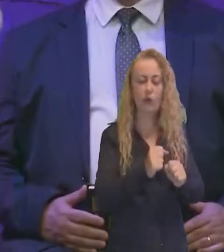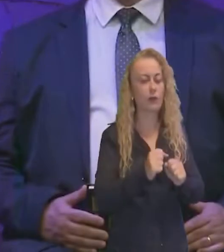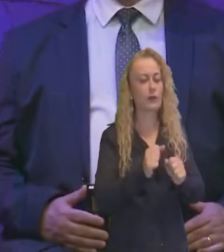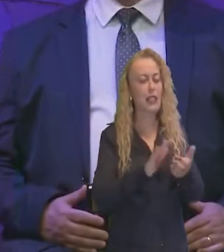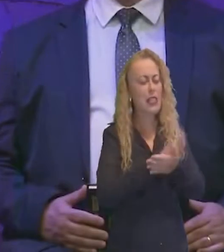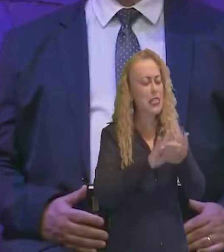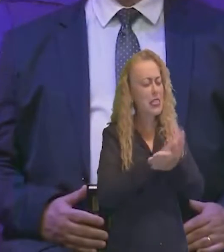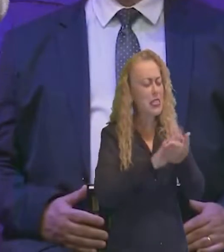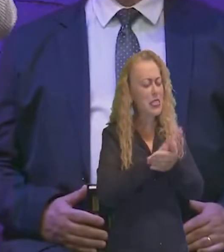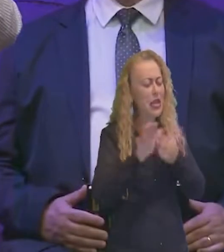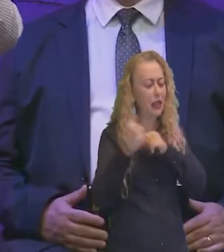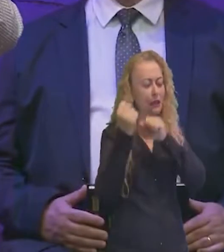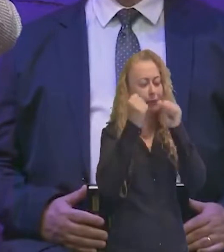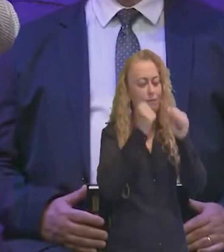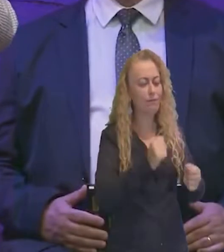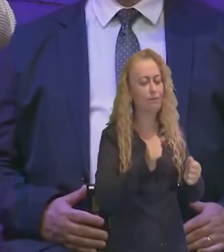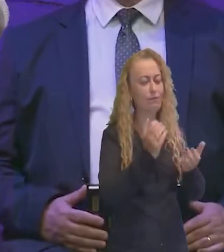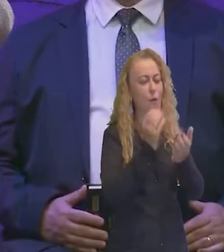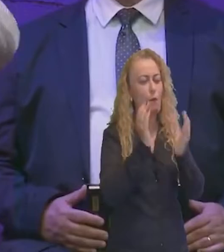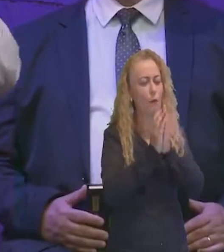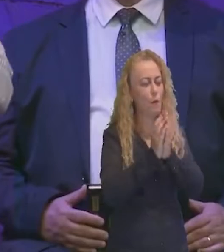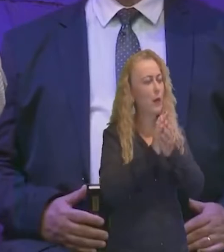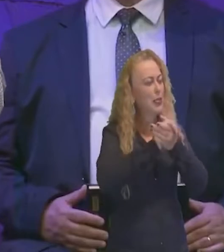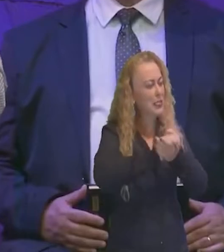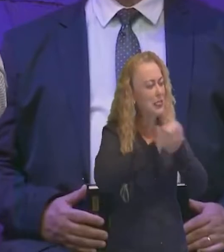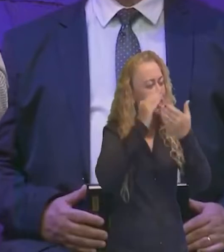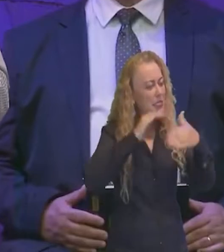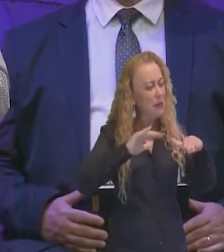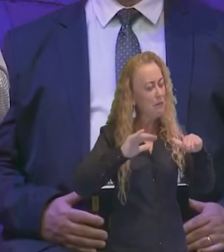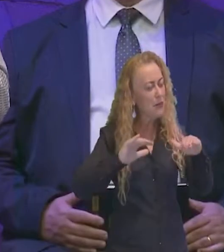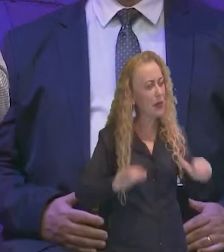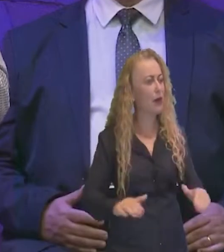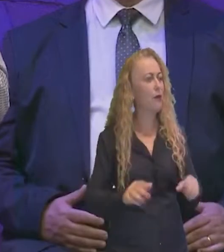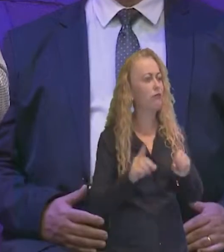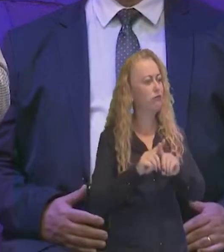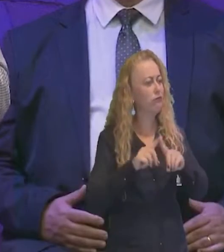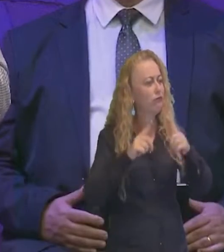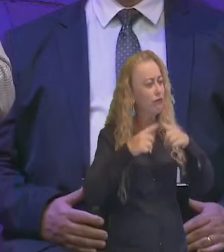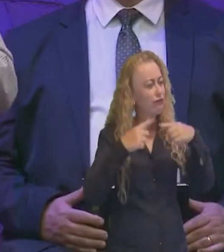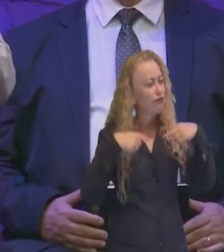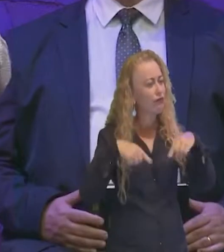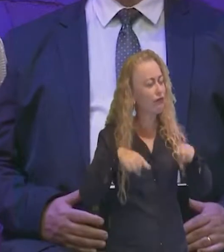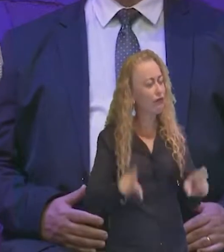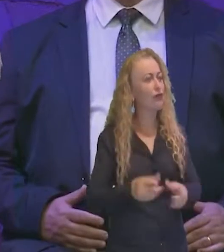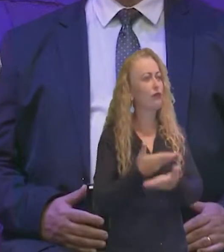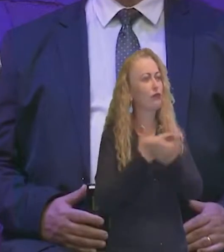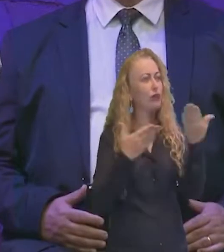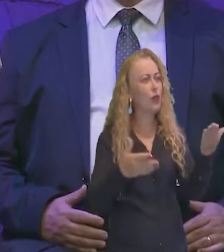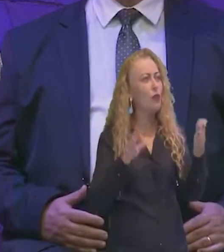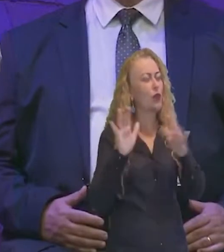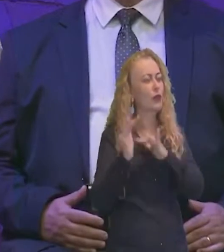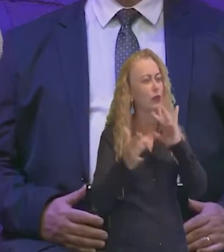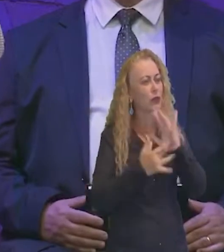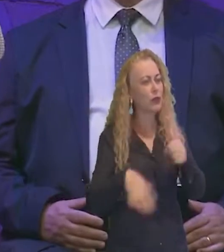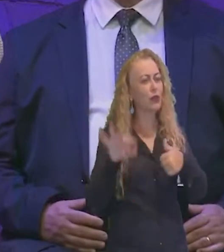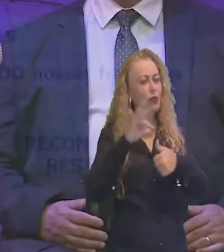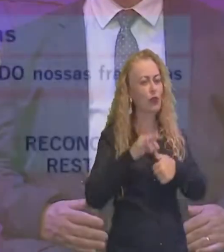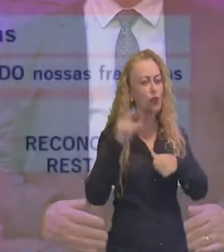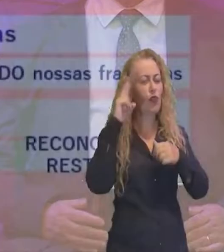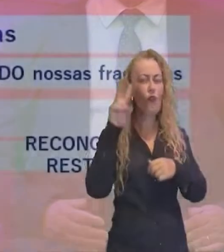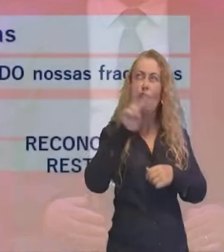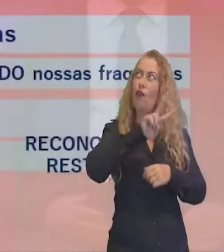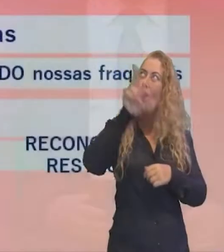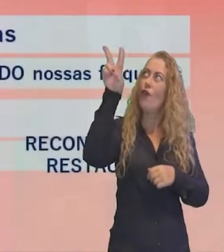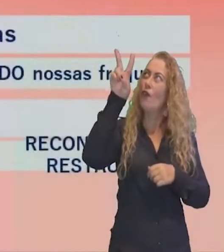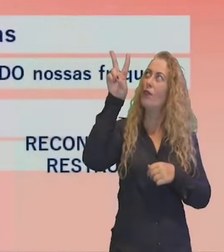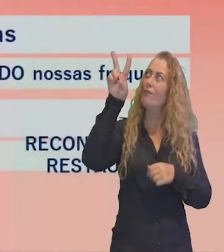há incompatibilidade que possa separar você. Porque em Cristo Jesus, olhando para